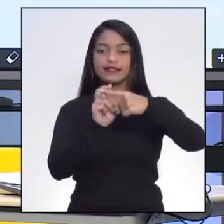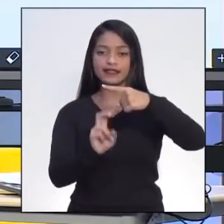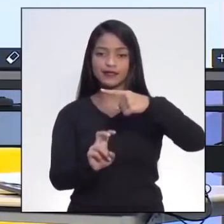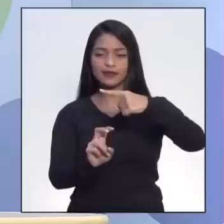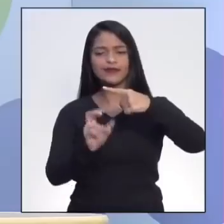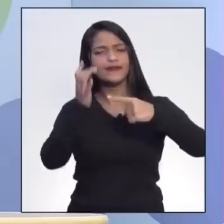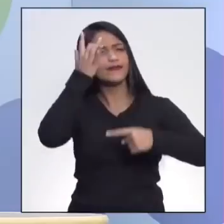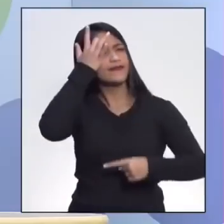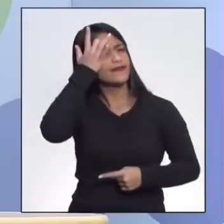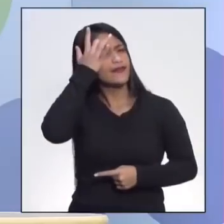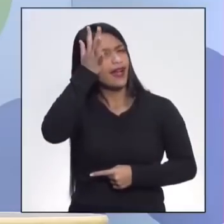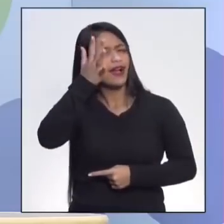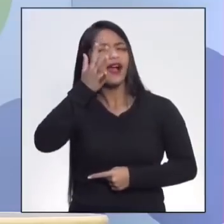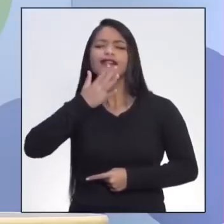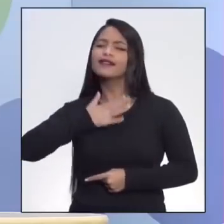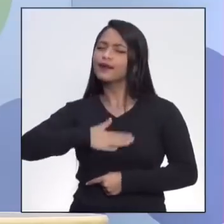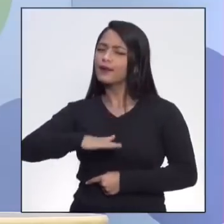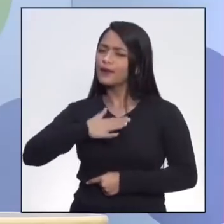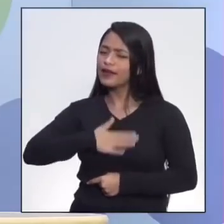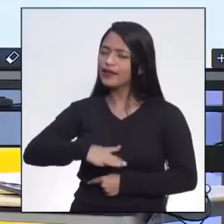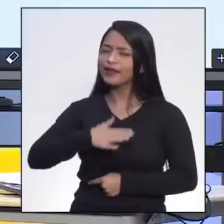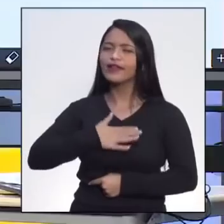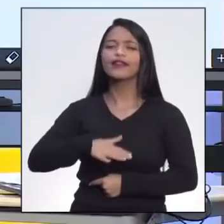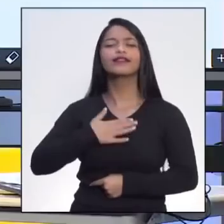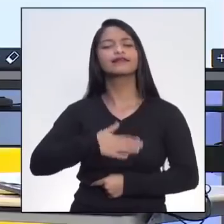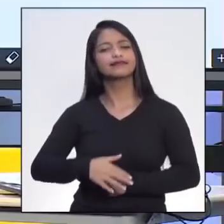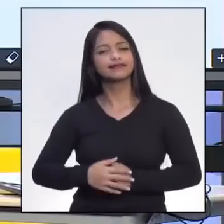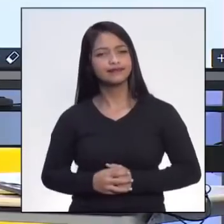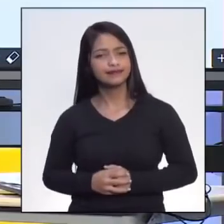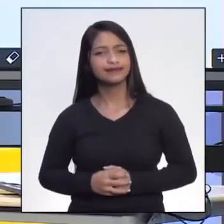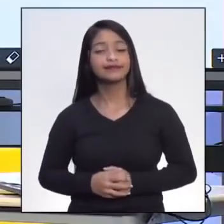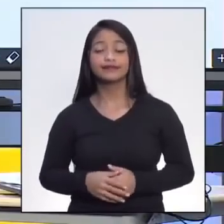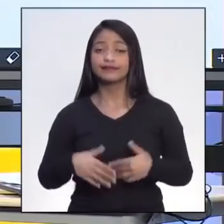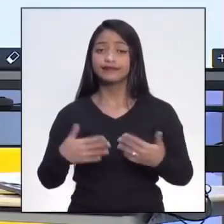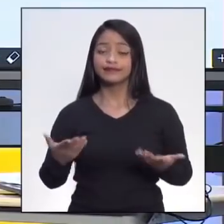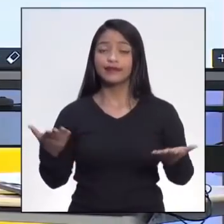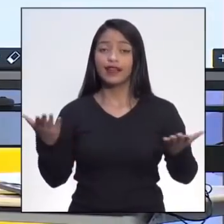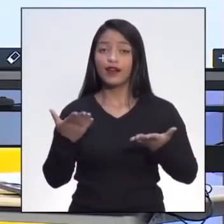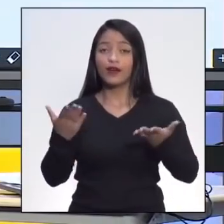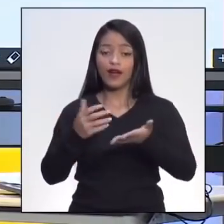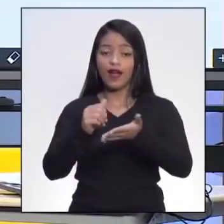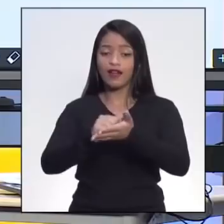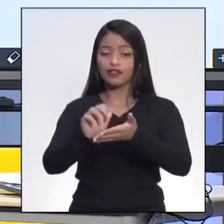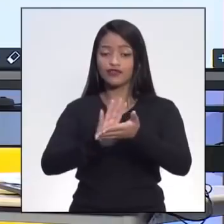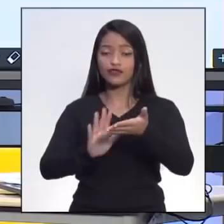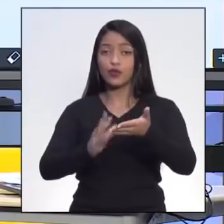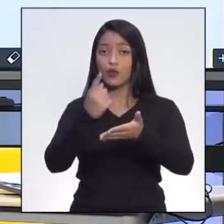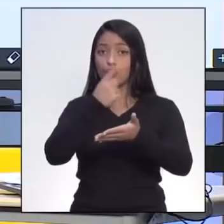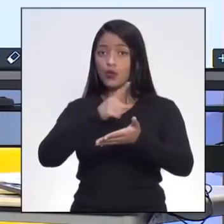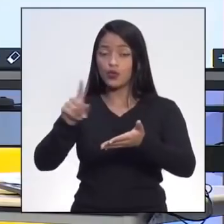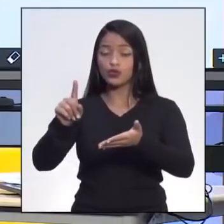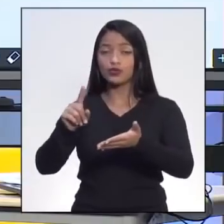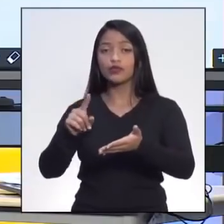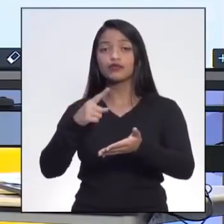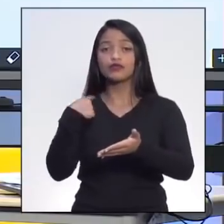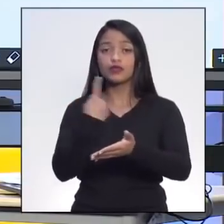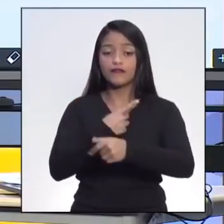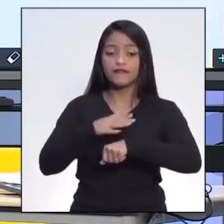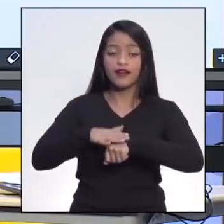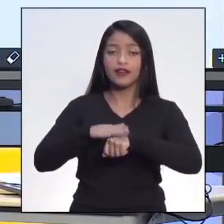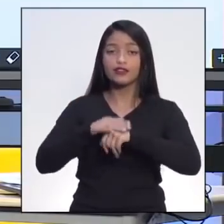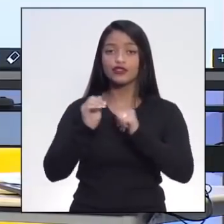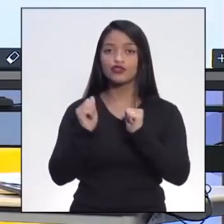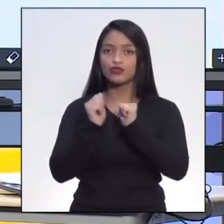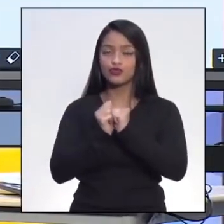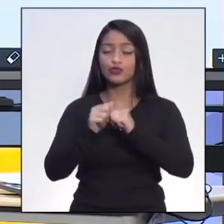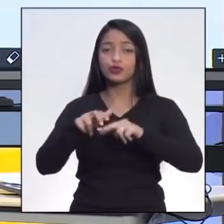assim. Tranquilo, né? Tranquilinho. E a última atividade nós vamos fazer juntos, até por uma questão de tempo,